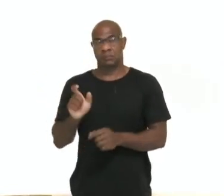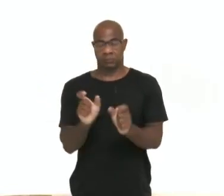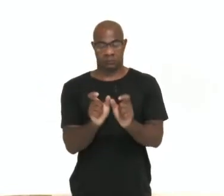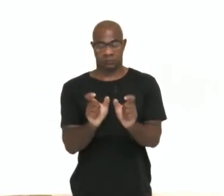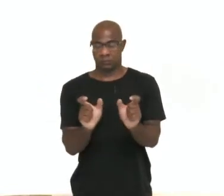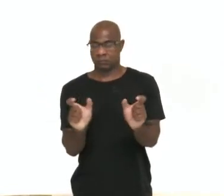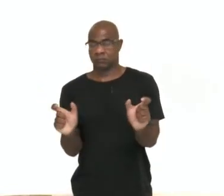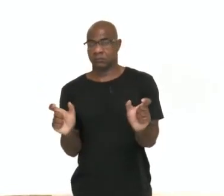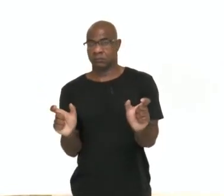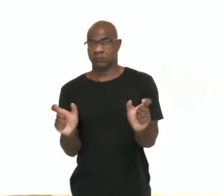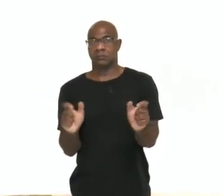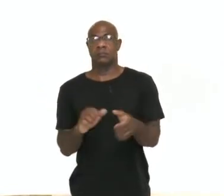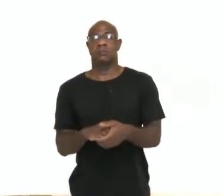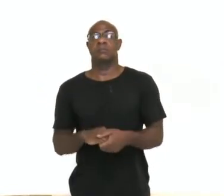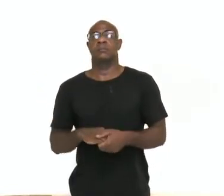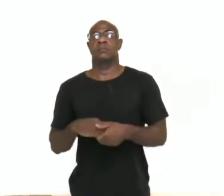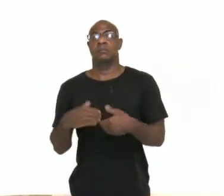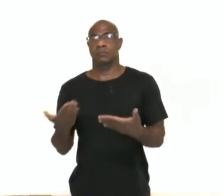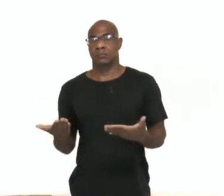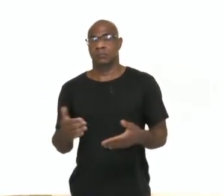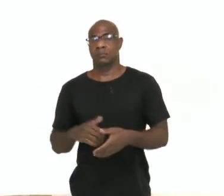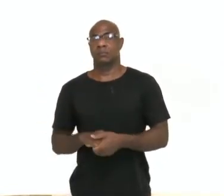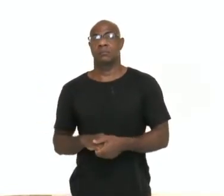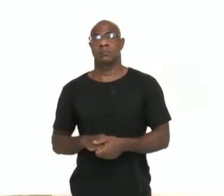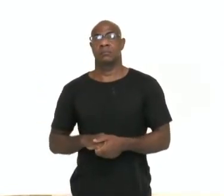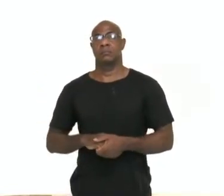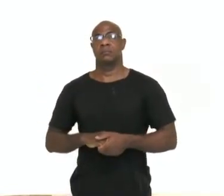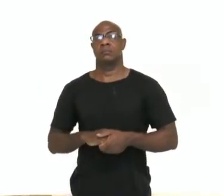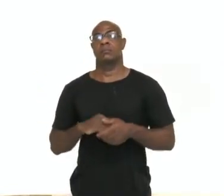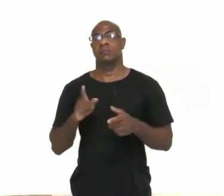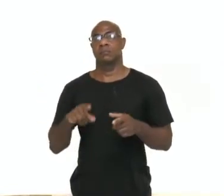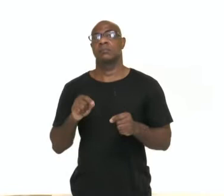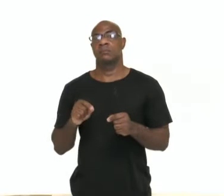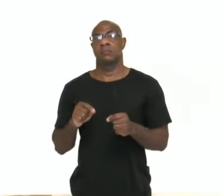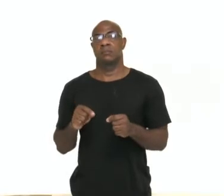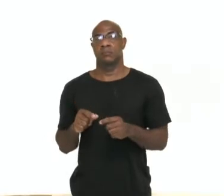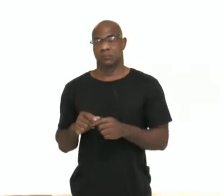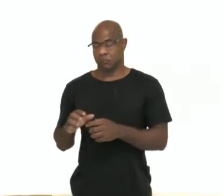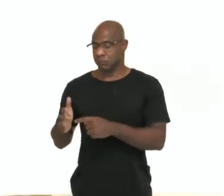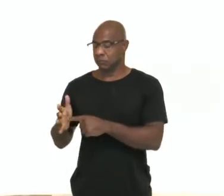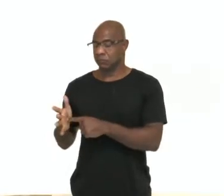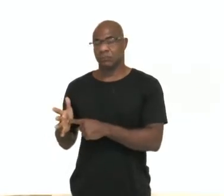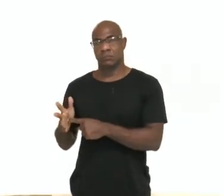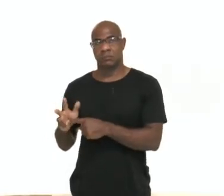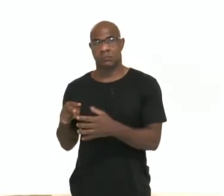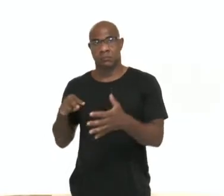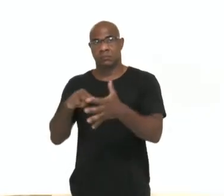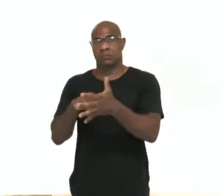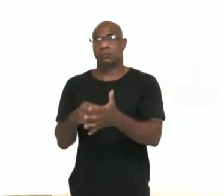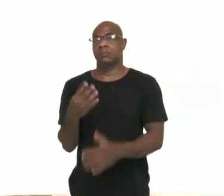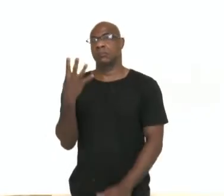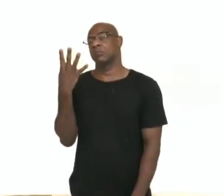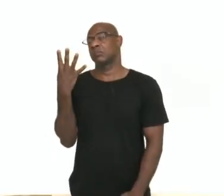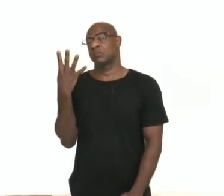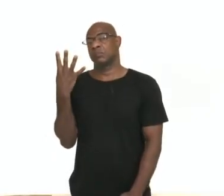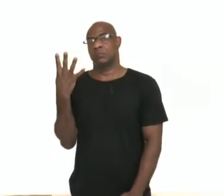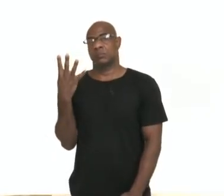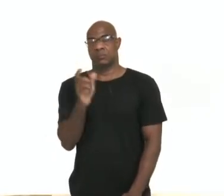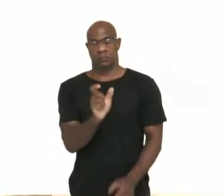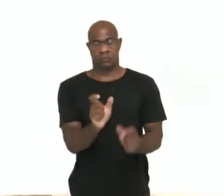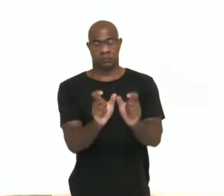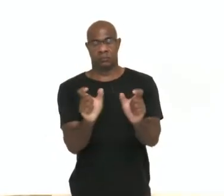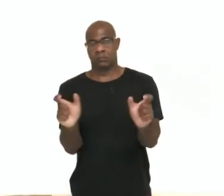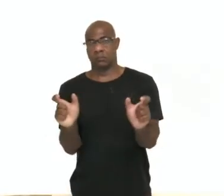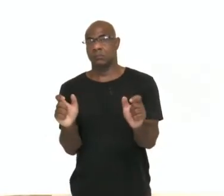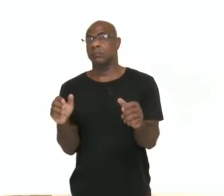tá? Uma solução é alimentar o aparelho com 4 pilhas ligadas em série. Qual deverá ser o